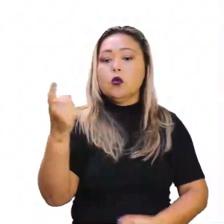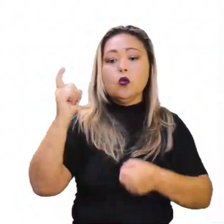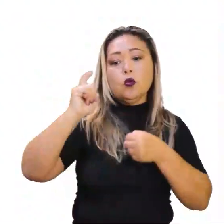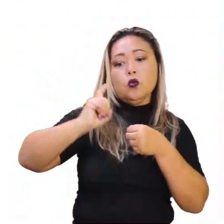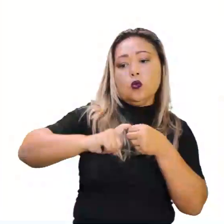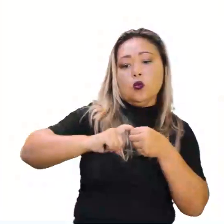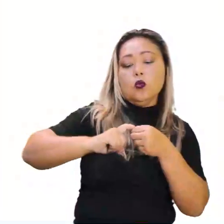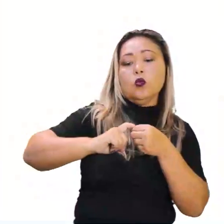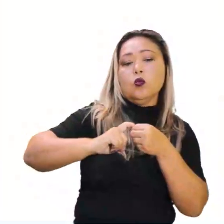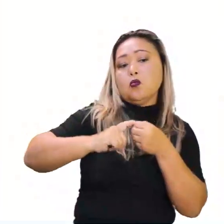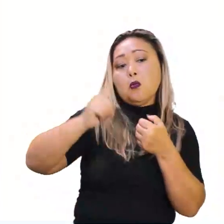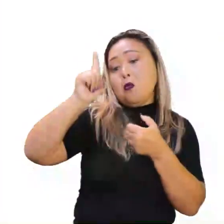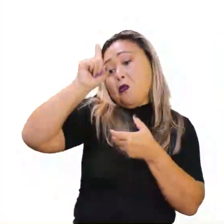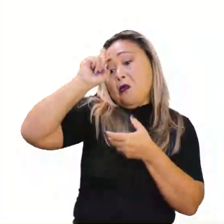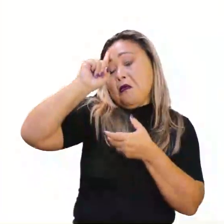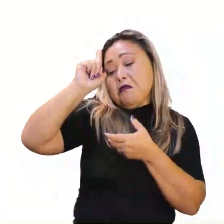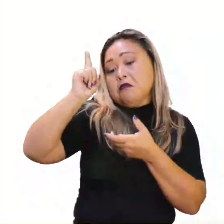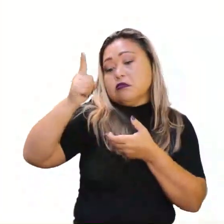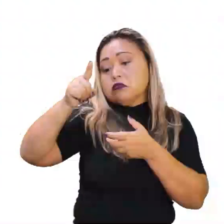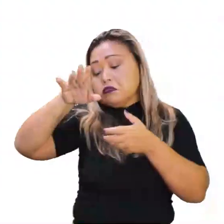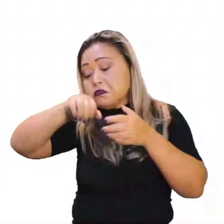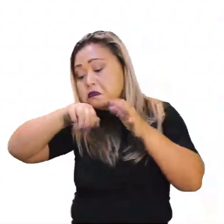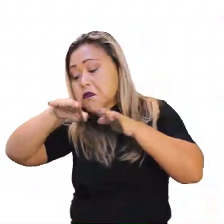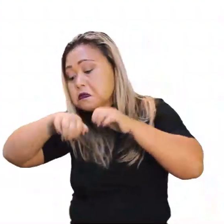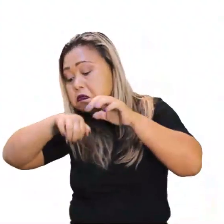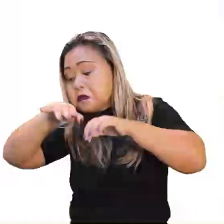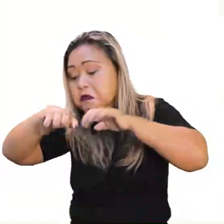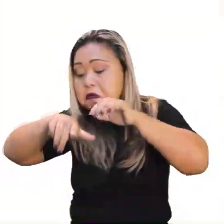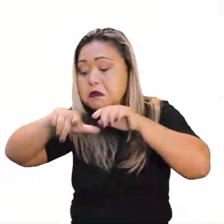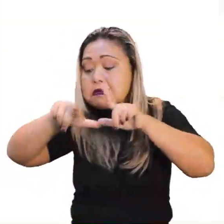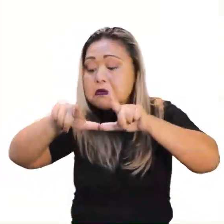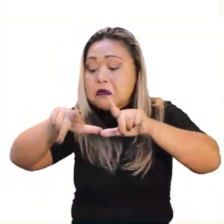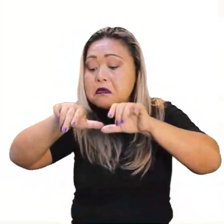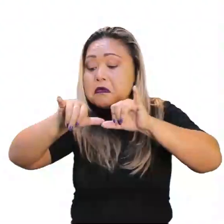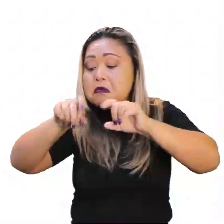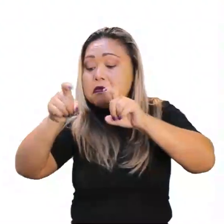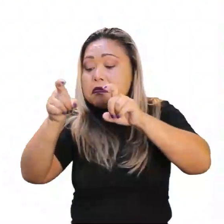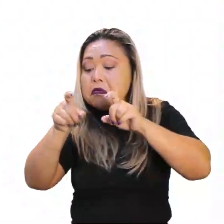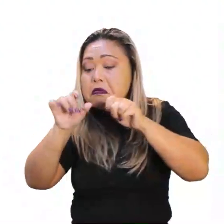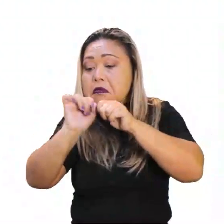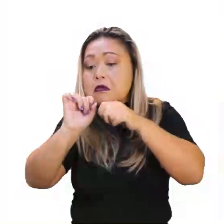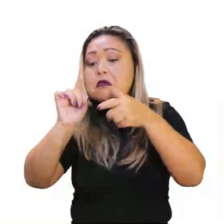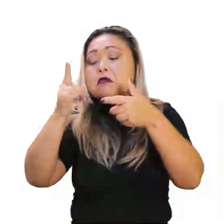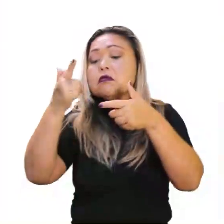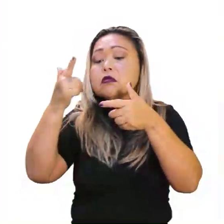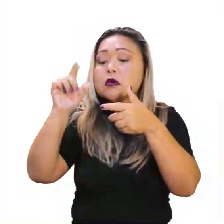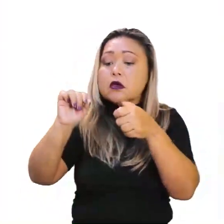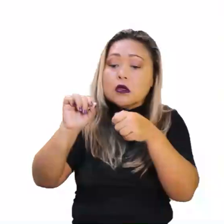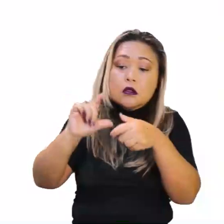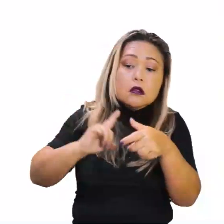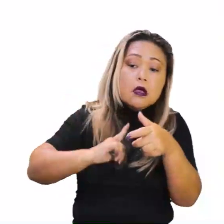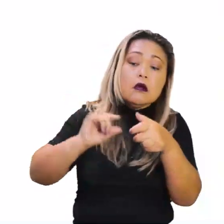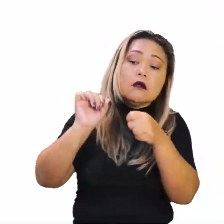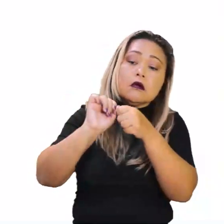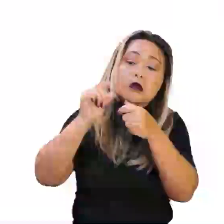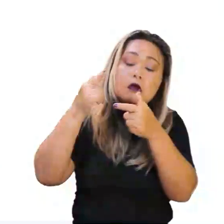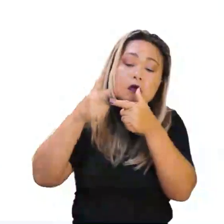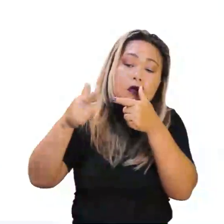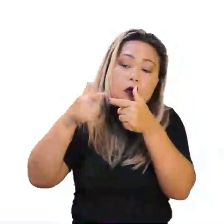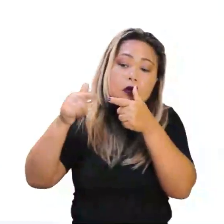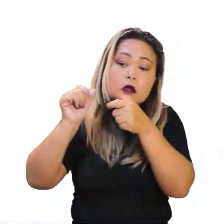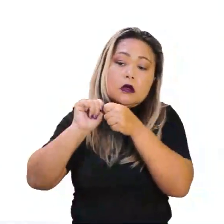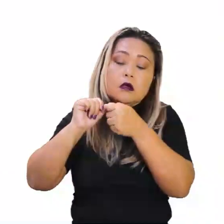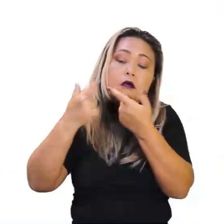voltou ali na sua vida cotidiana, ali com dificuldades, né, financeiras, socioeconômicas,